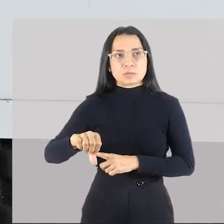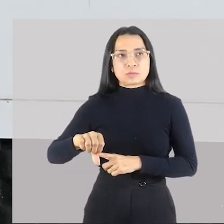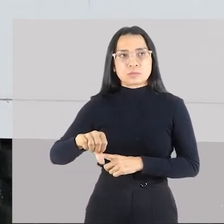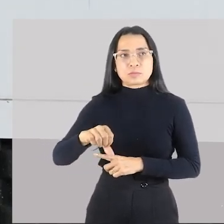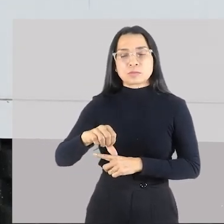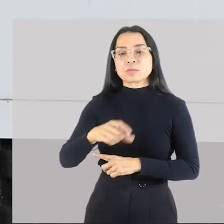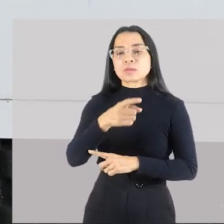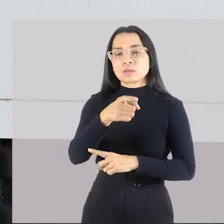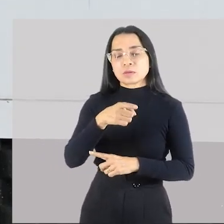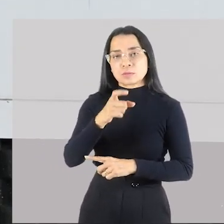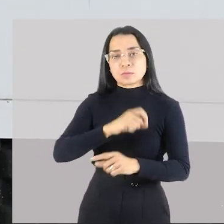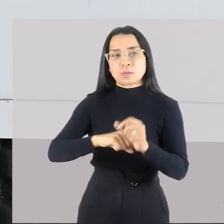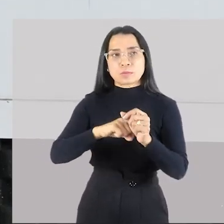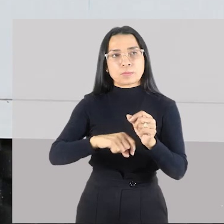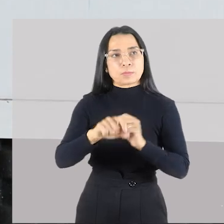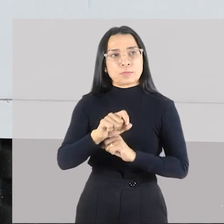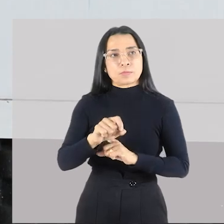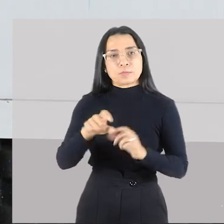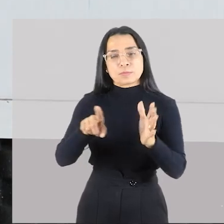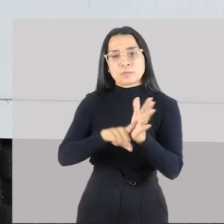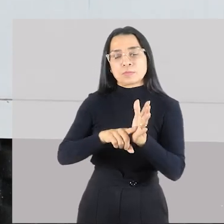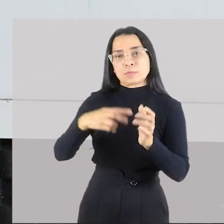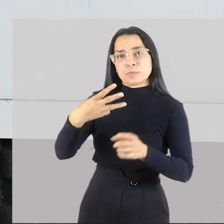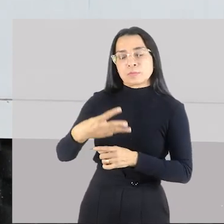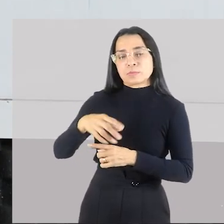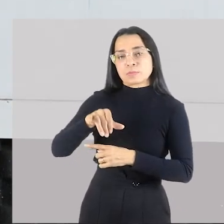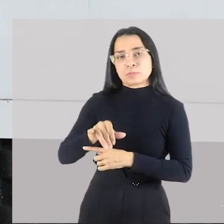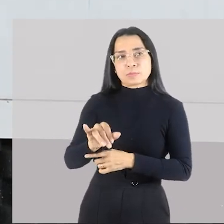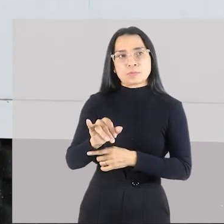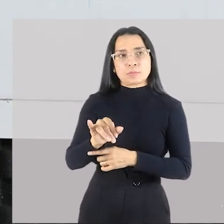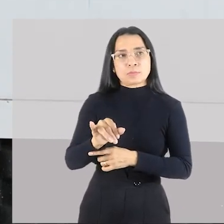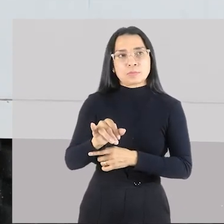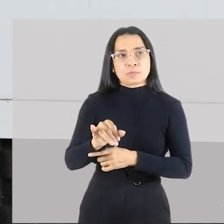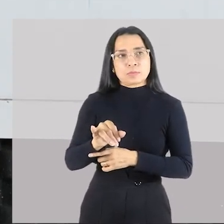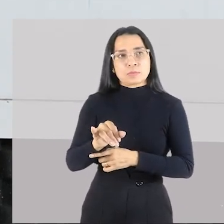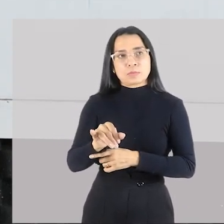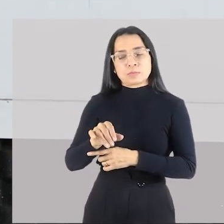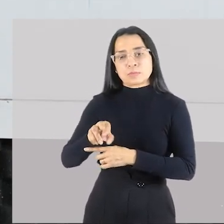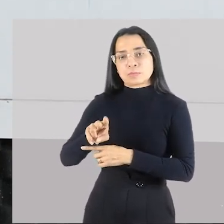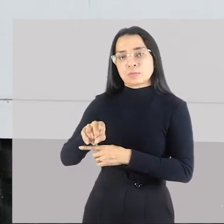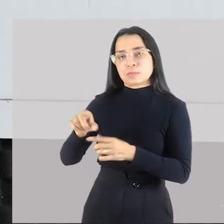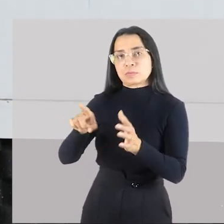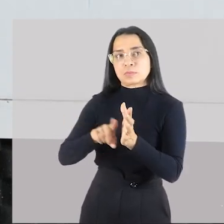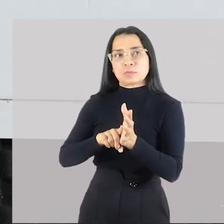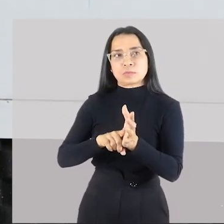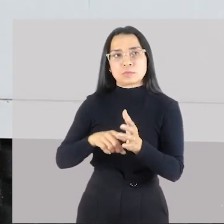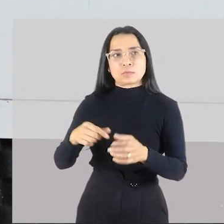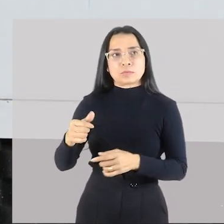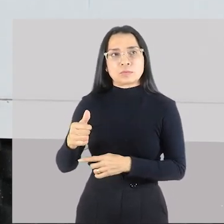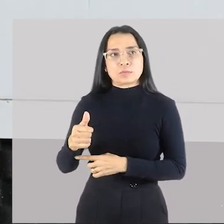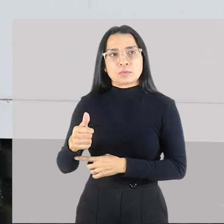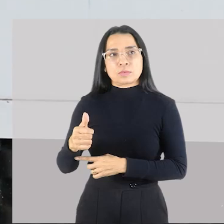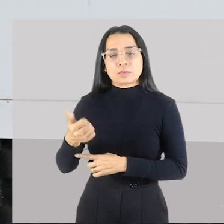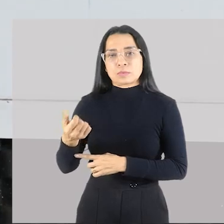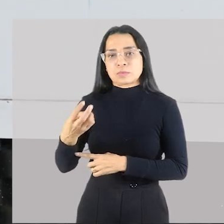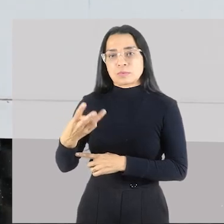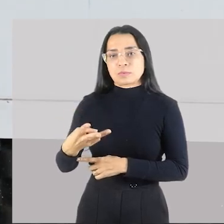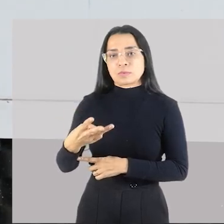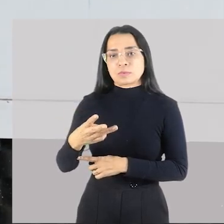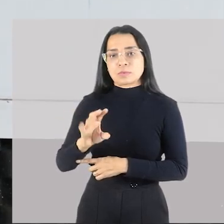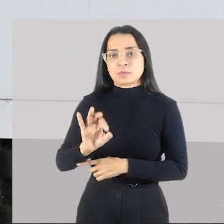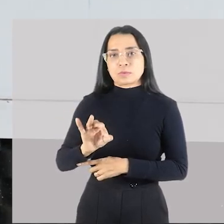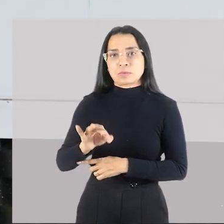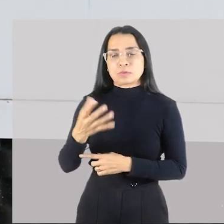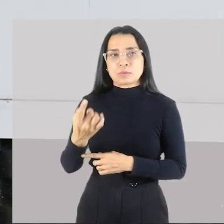e que x menos 3y é igual a menos 13.